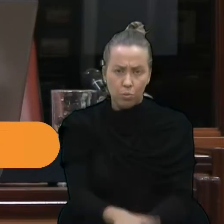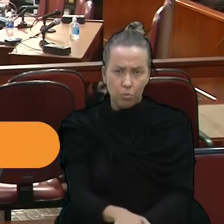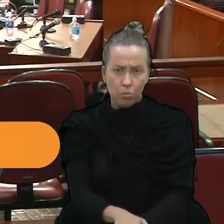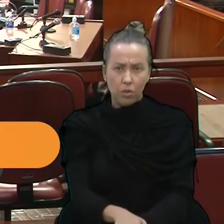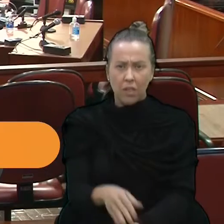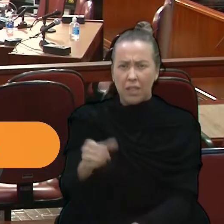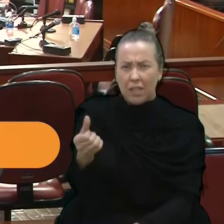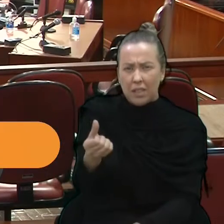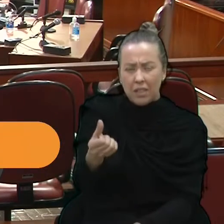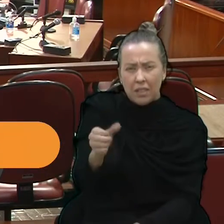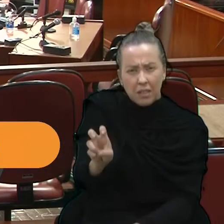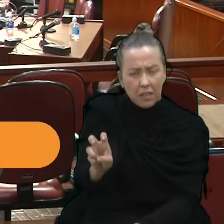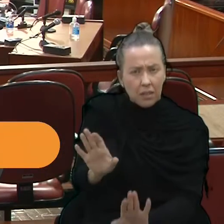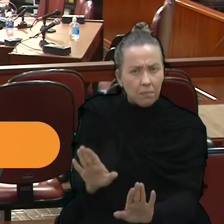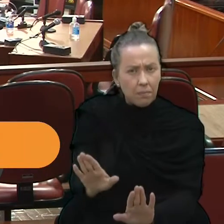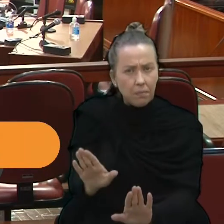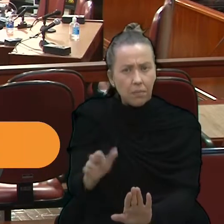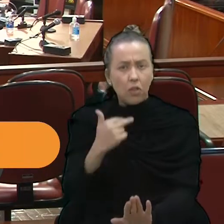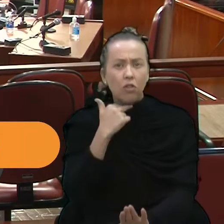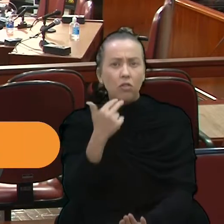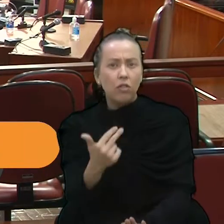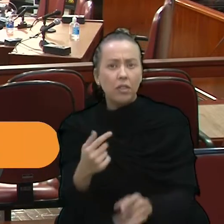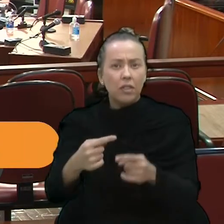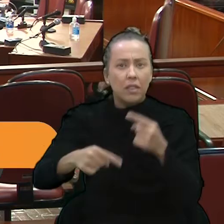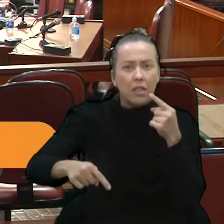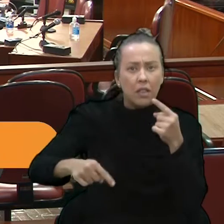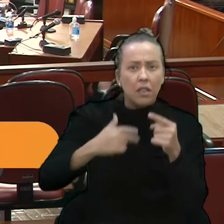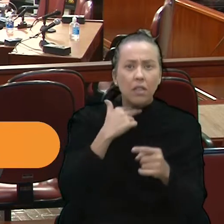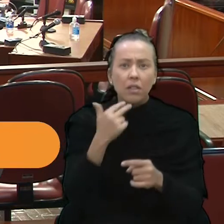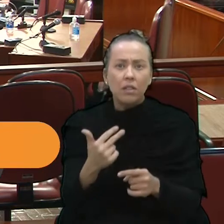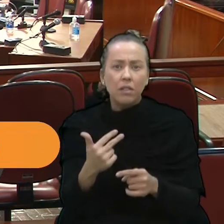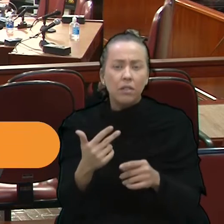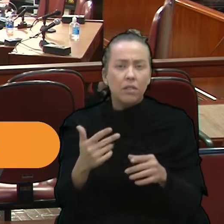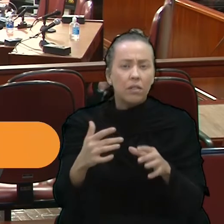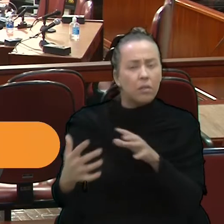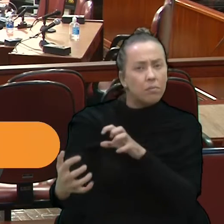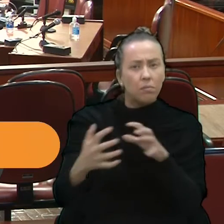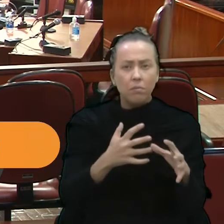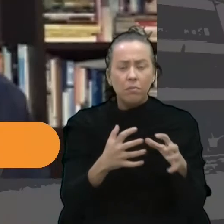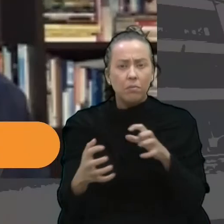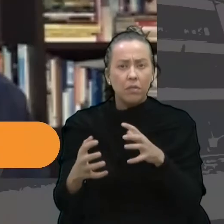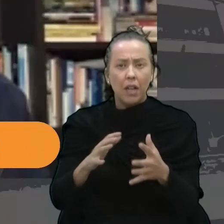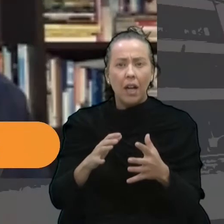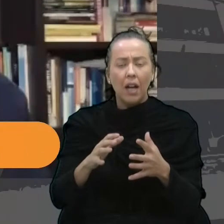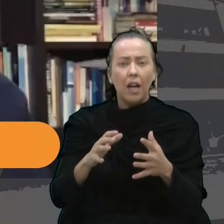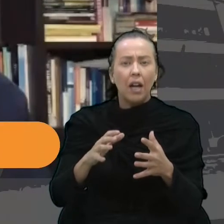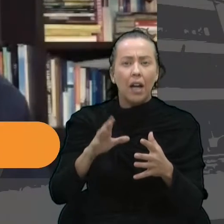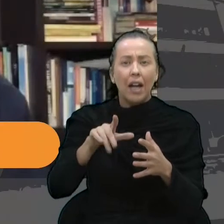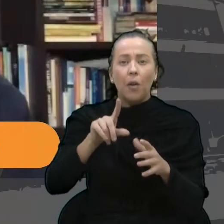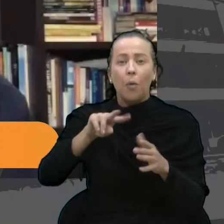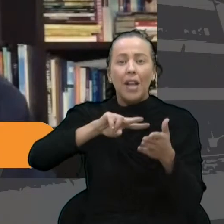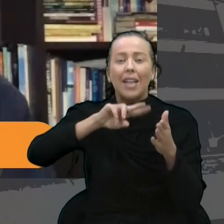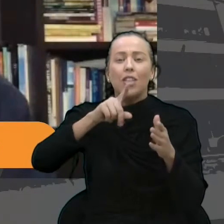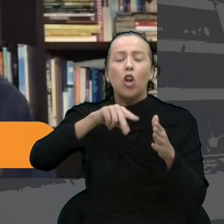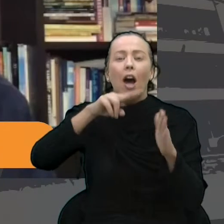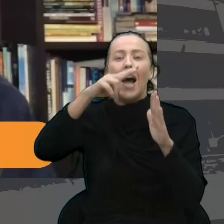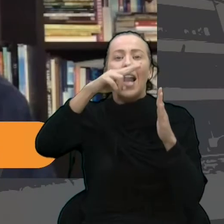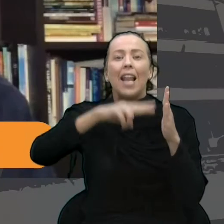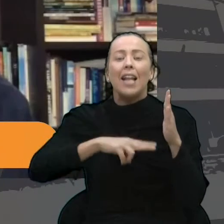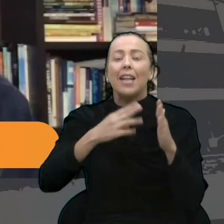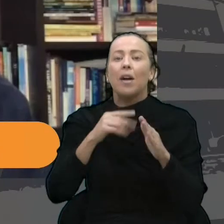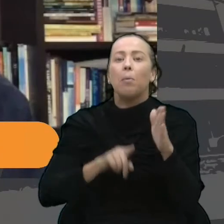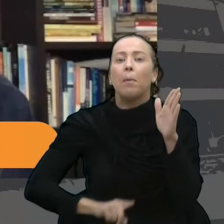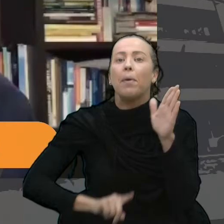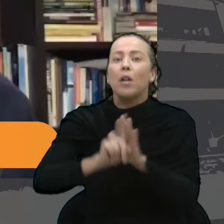De 64. Assim, bom, essa voz que eu estou ouvindo não é a voz que perguntou, então. Não. Ele está traduzindo uma pergunta feita